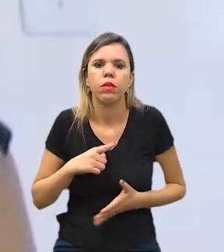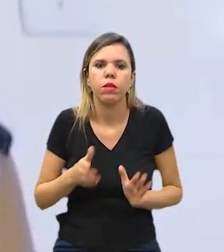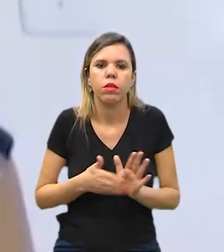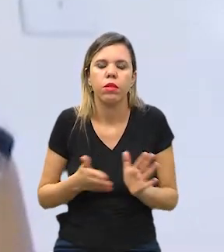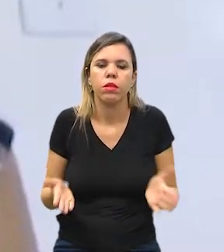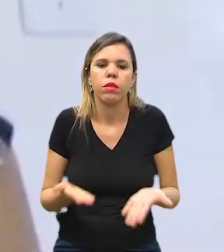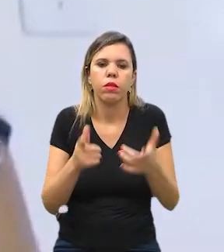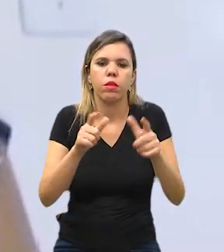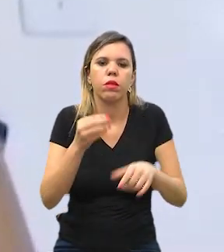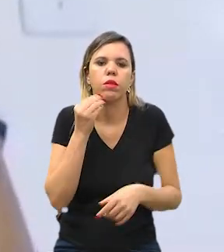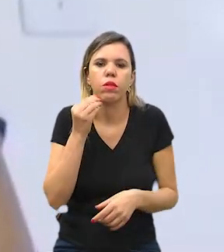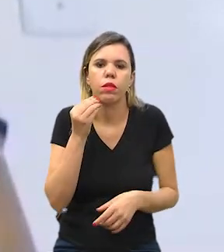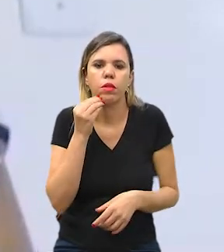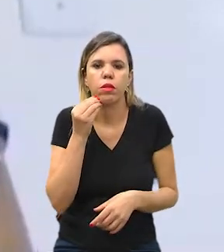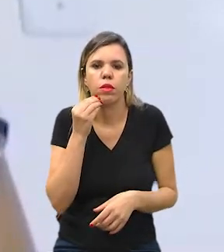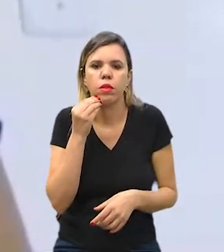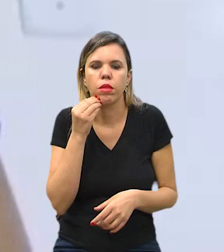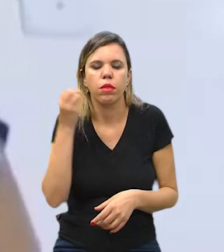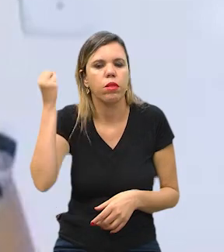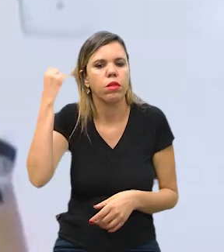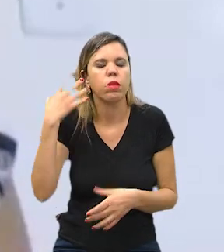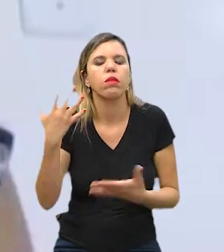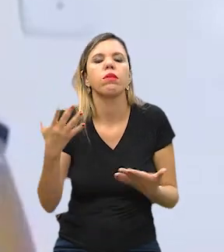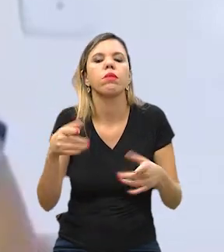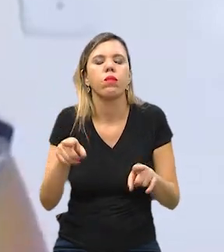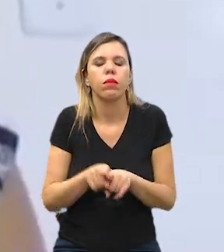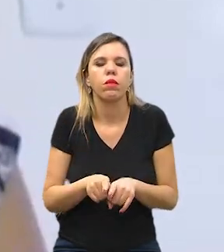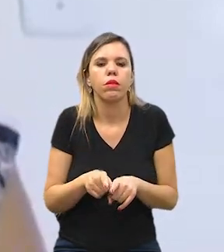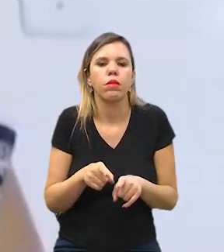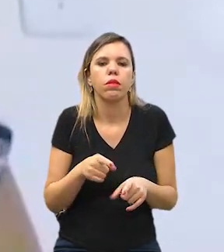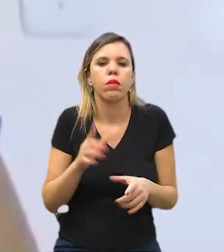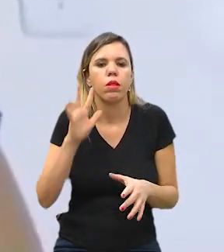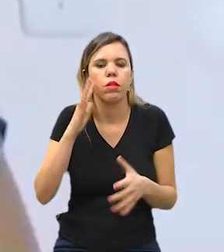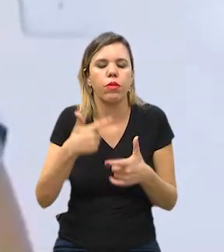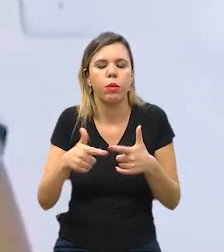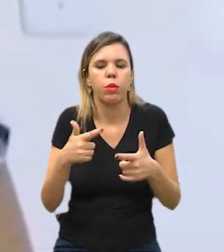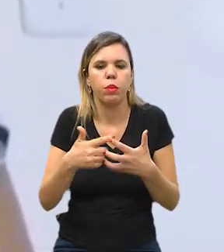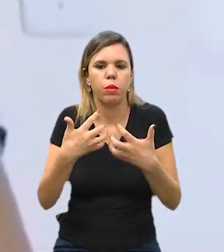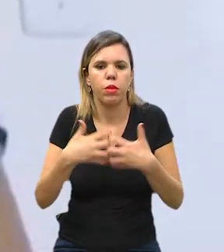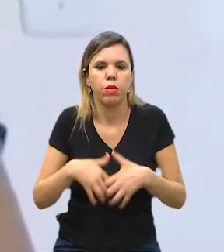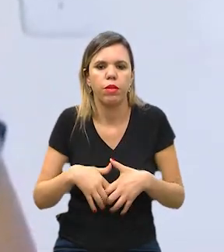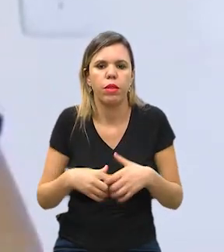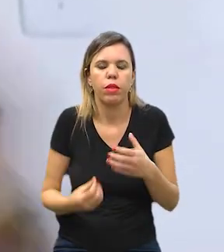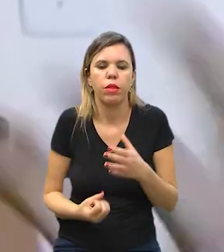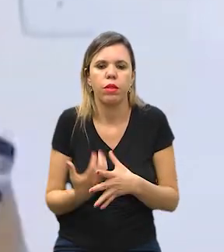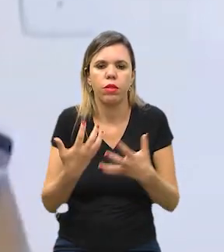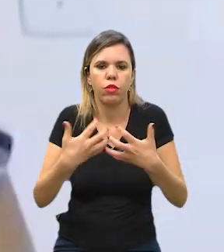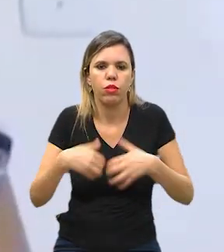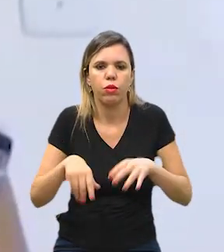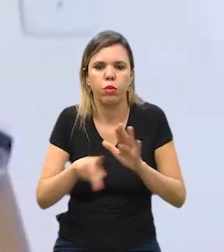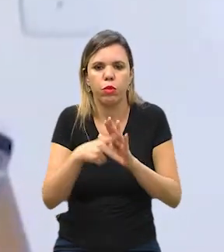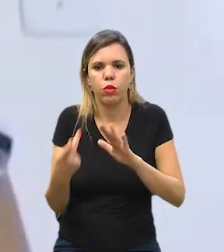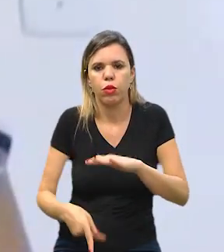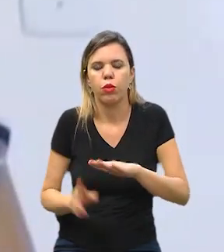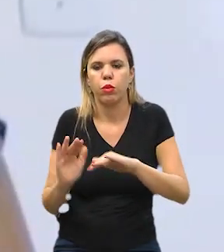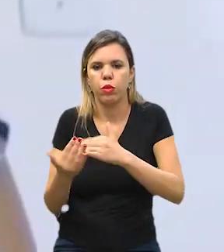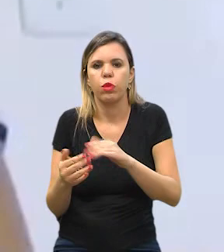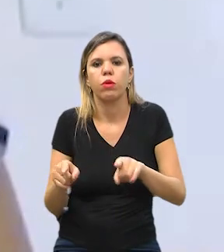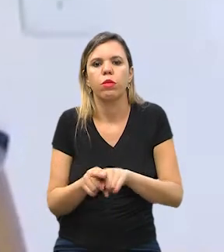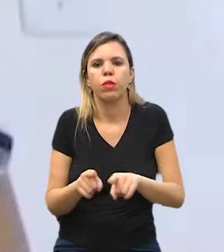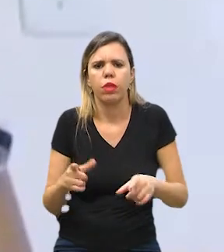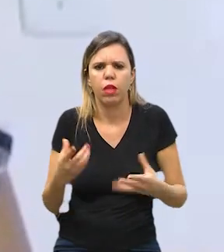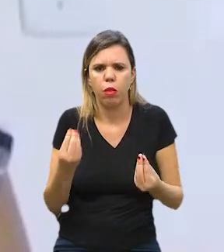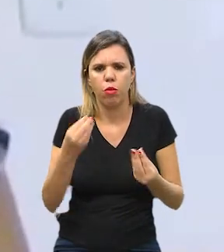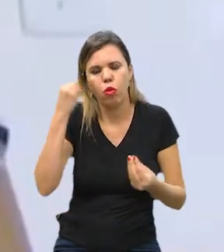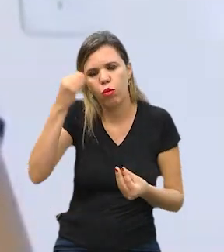com eles, né? A gente tem que oferecer espaços de escuta e de problematização para que essas soluções possam emergir, né? Dentro